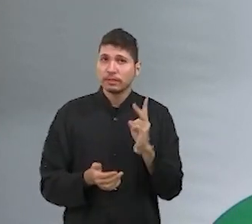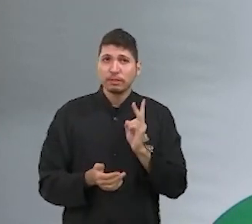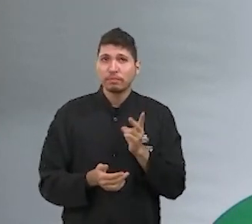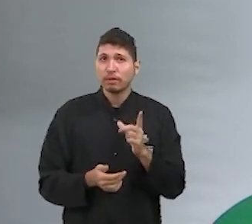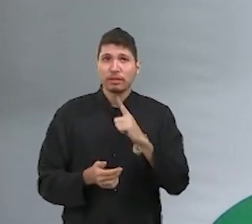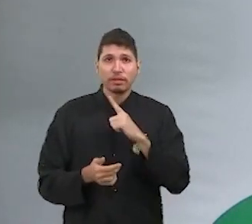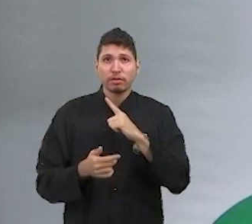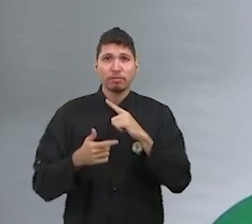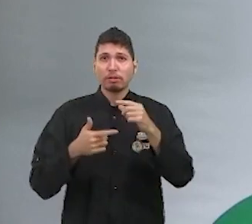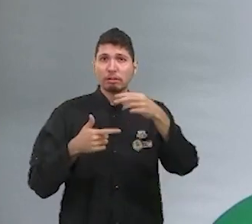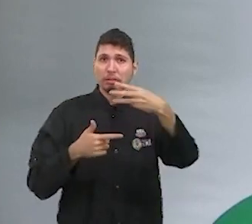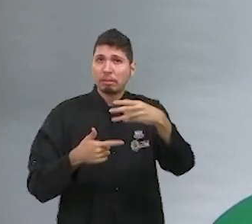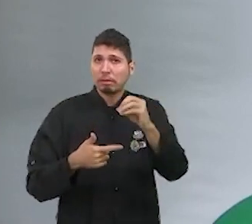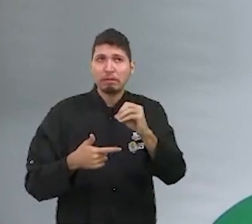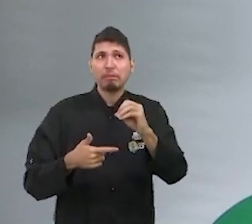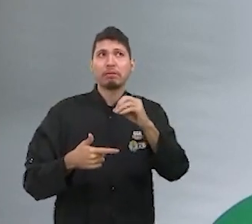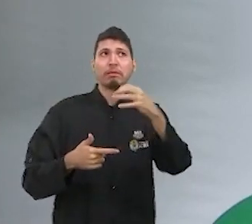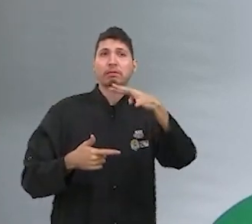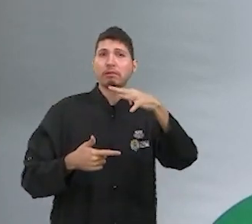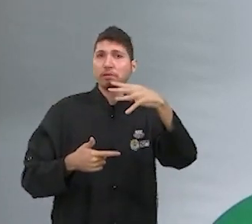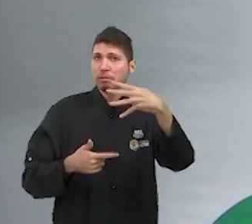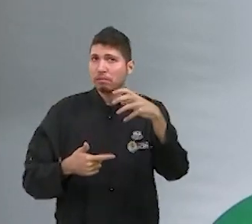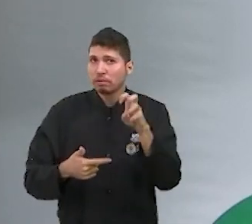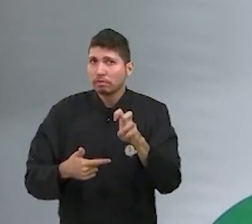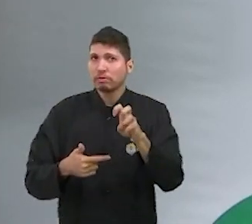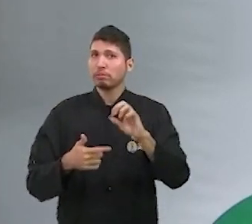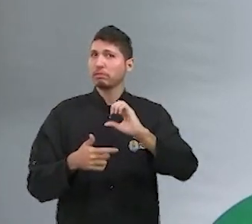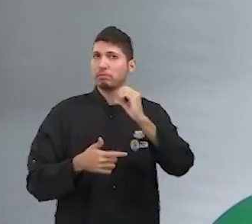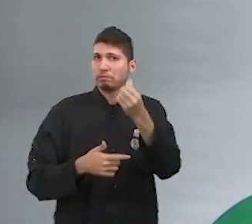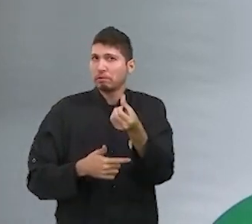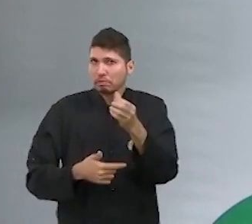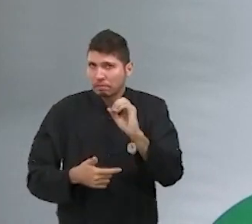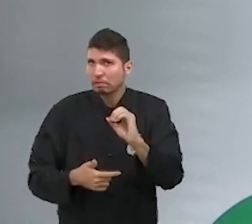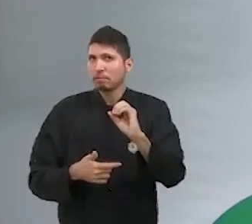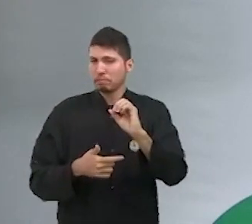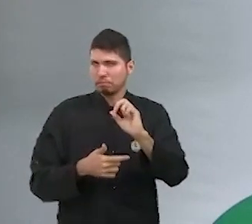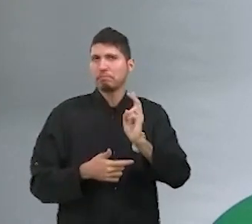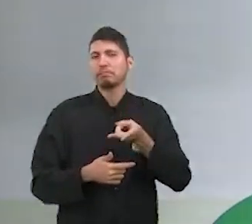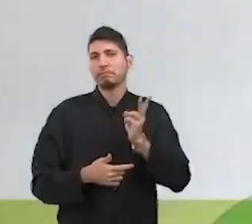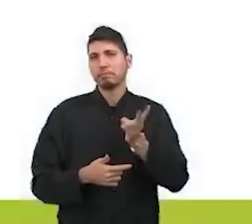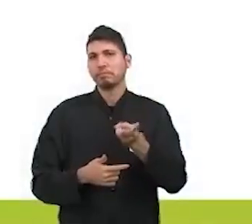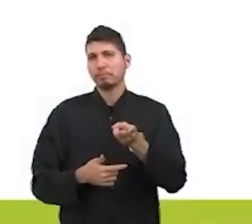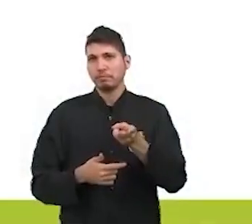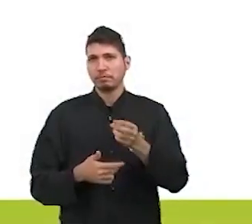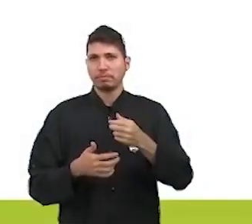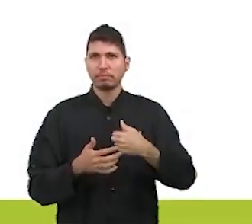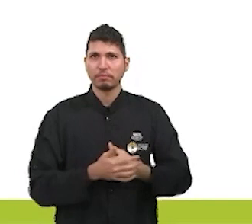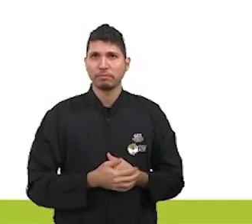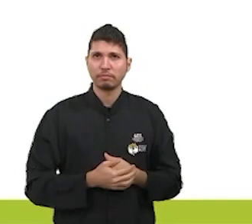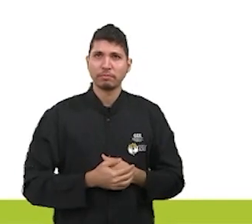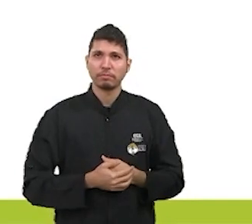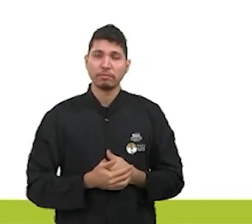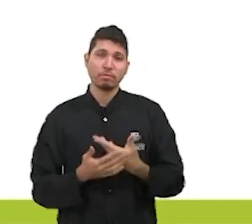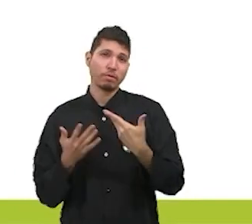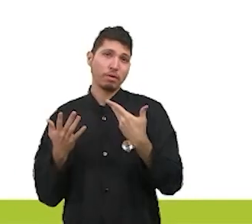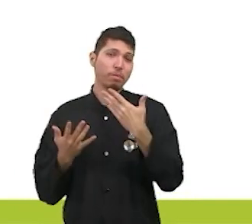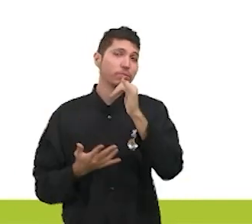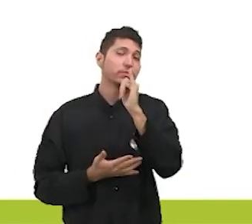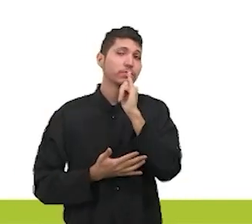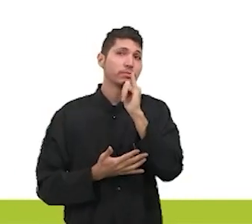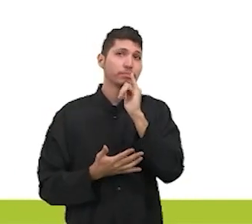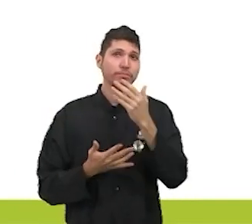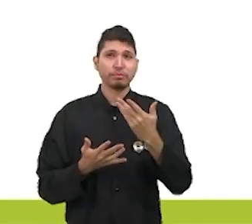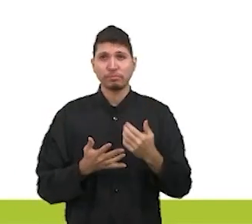de 30, 45, 60 na sua grande maioria, tá bom? Vamos lá? A gente tem aqui um pequeno probleminha já aplicando esse cálculo,